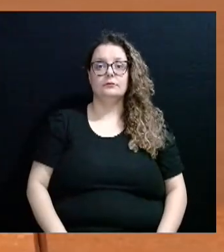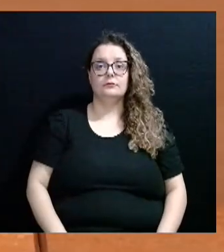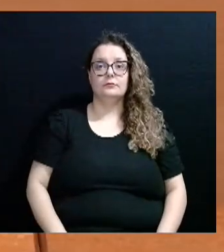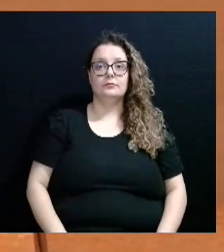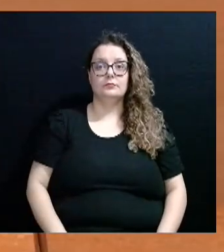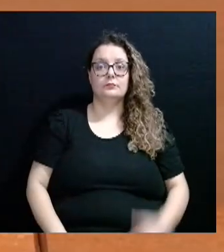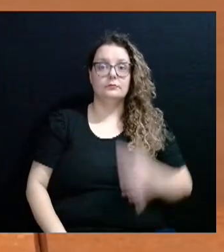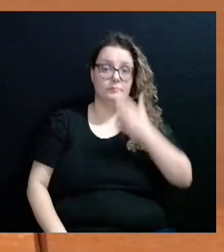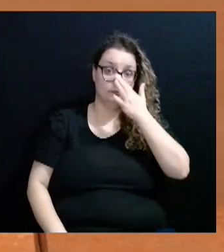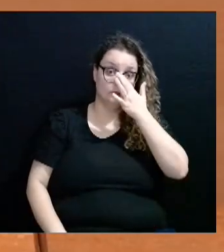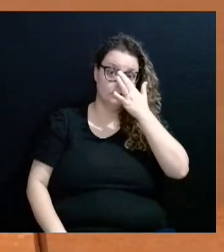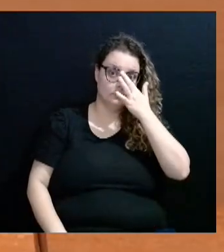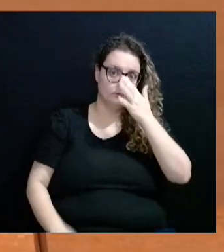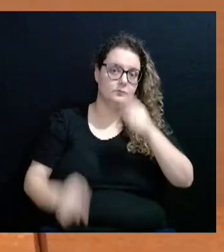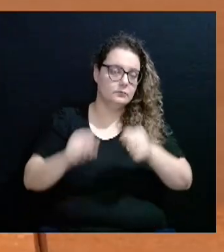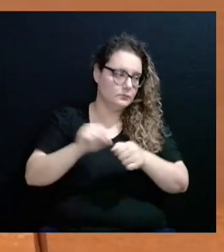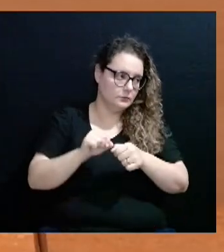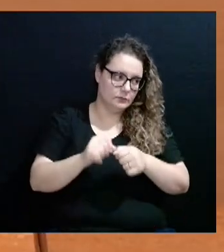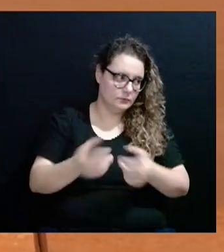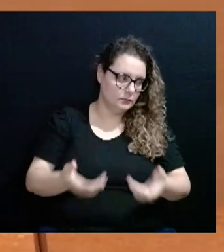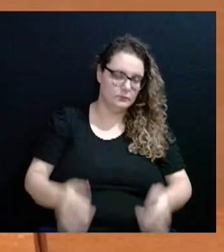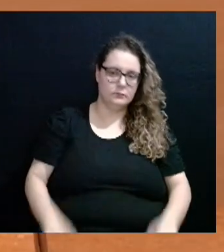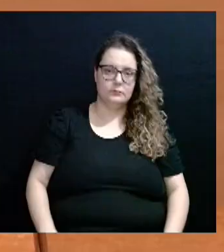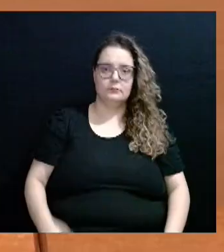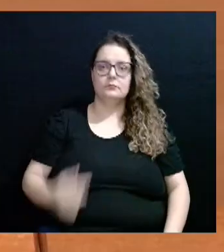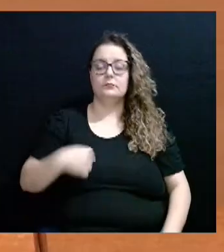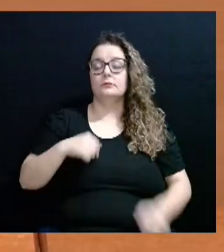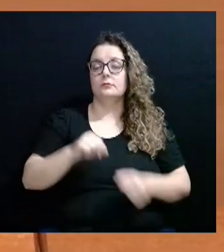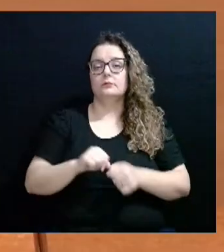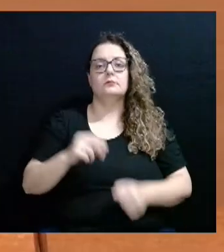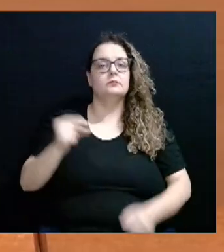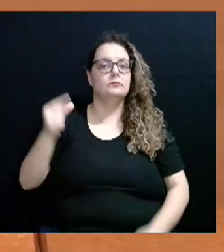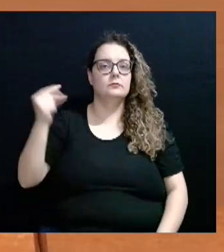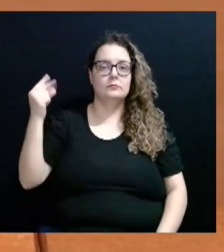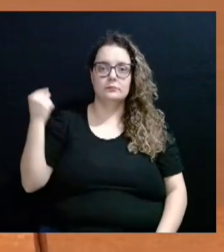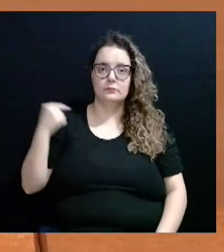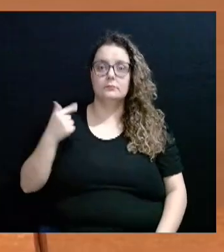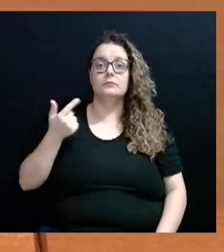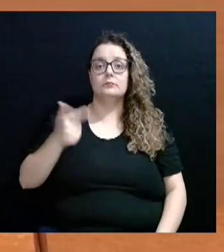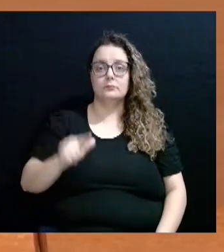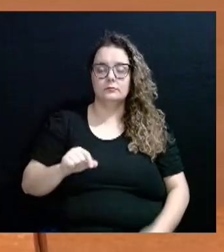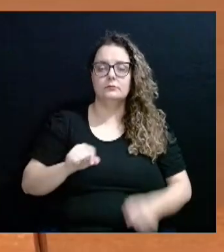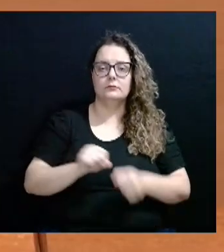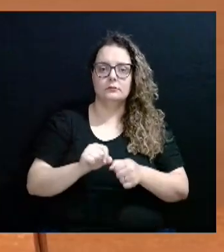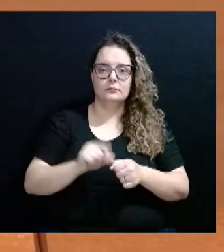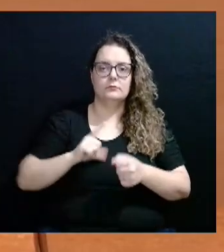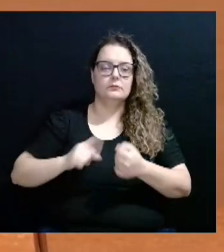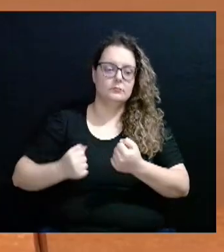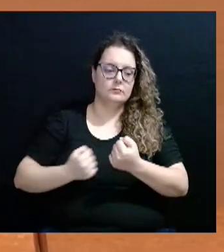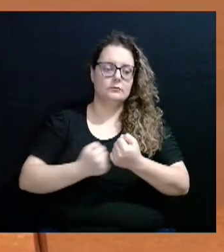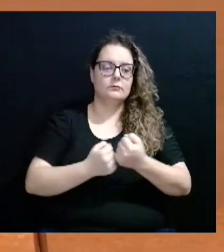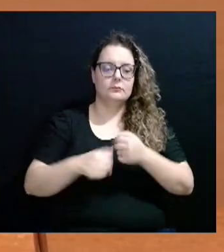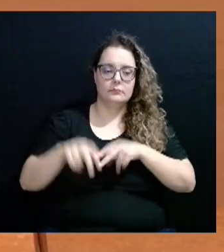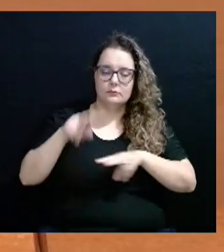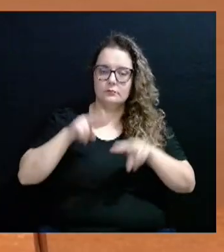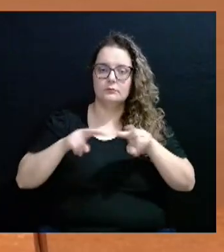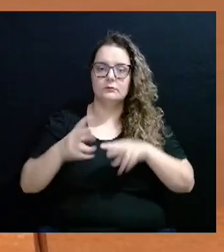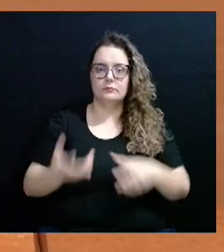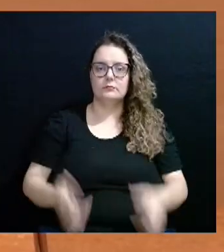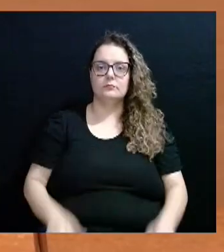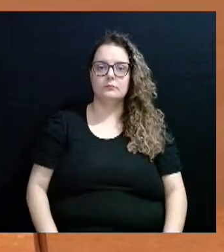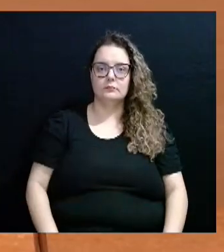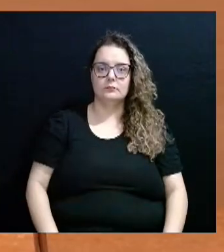fazemos isso, né? Eu faço isso há muitos anos, continuo fazendo, ter um apoio, né? Ter um olhar, poder conversar